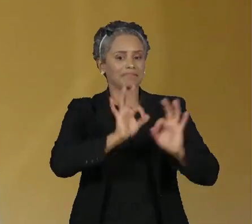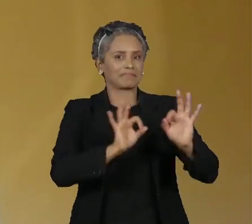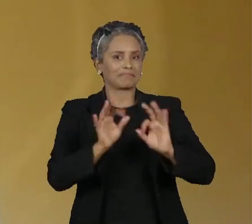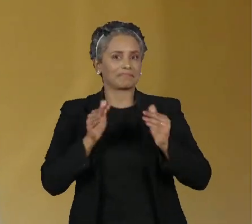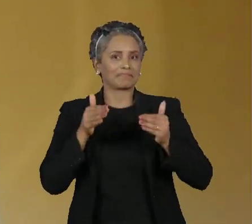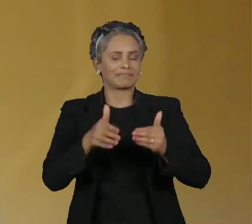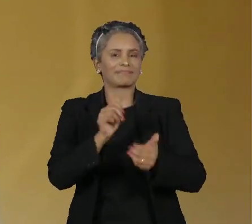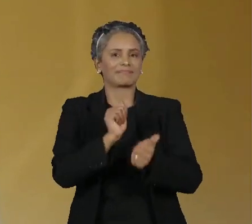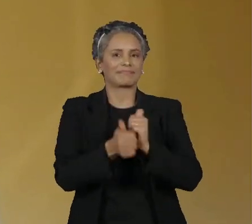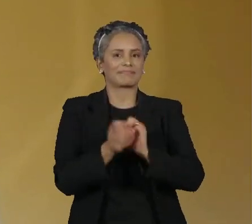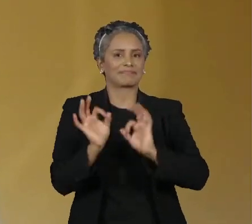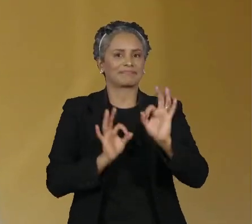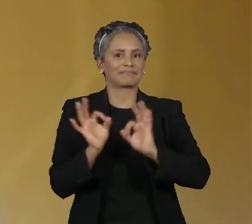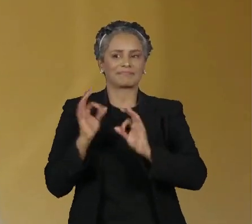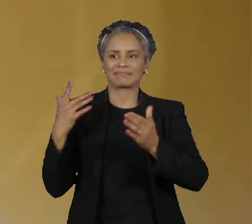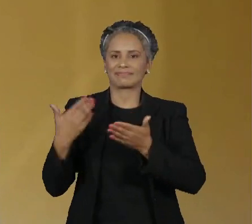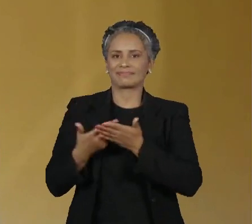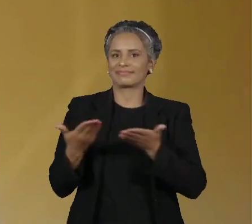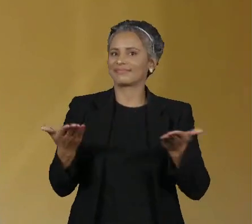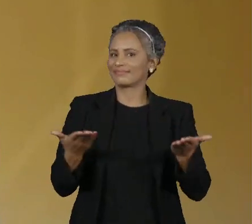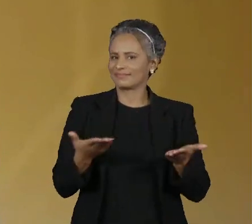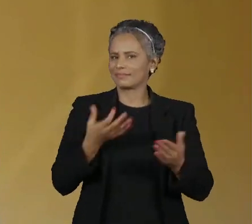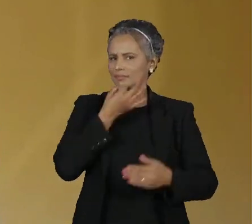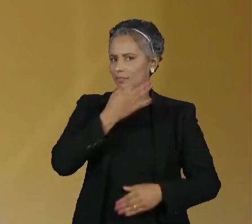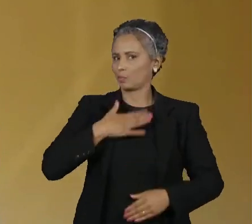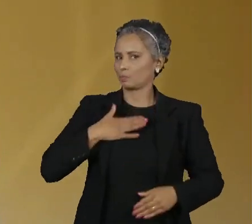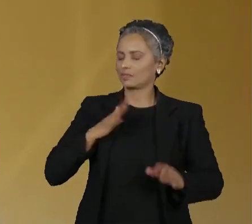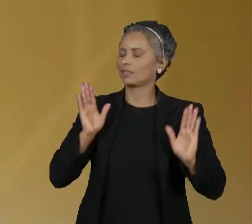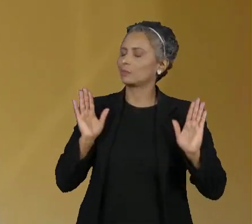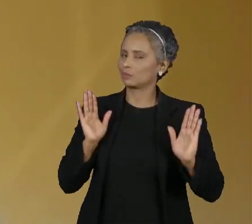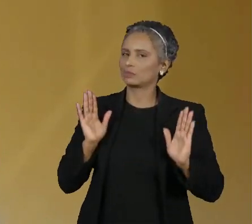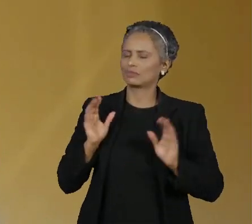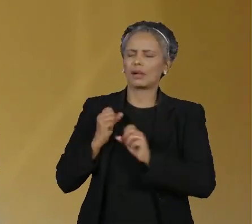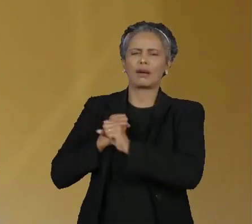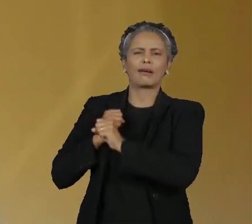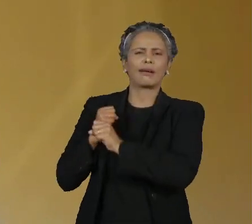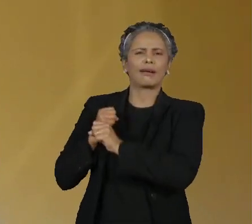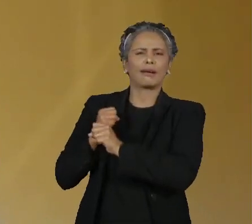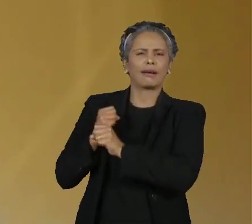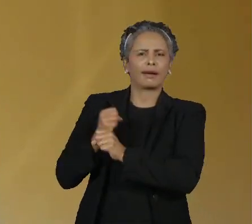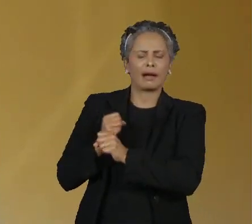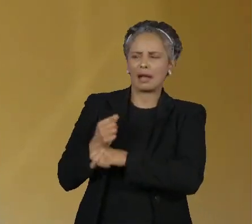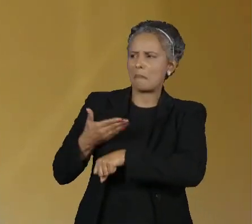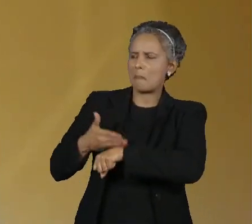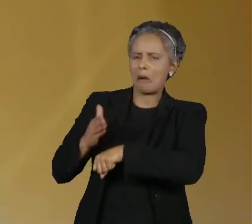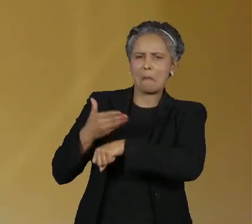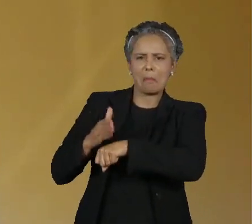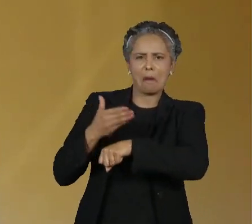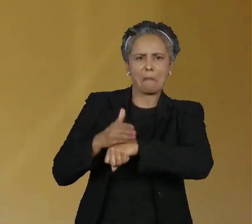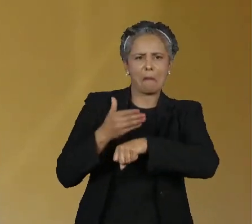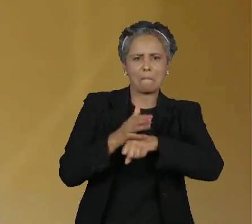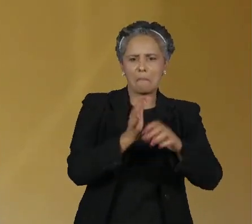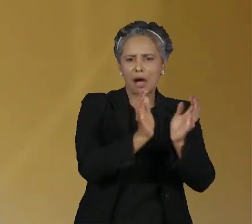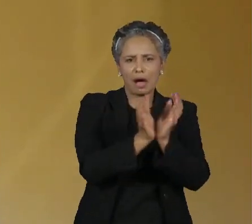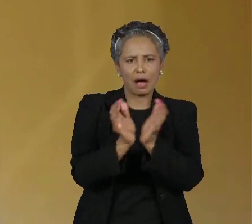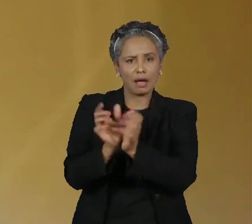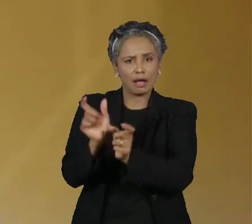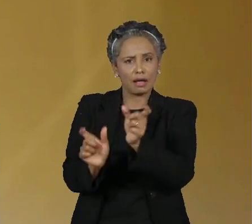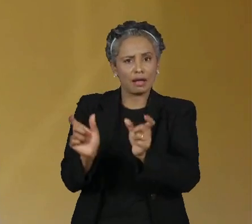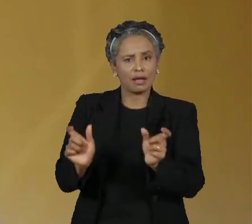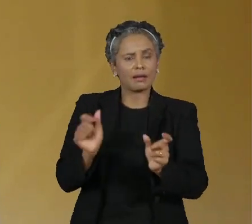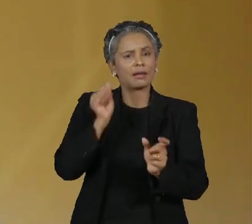opinião. Foram alguns anos da Pia preparando a equipe, testando